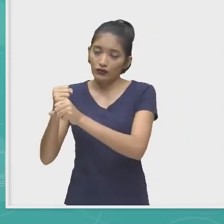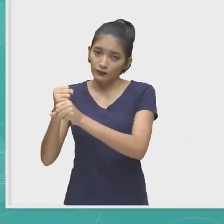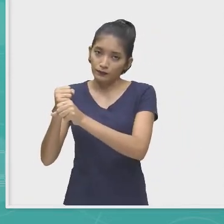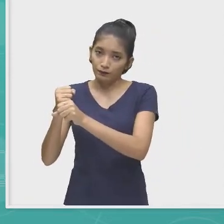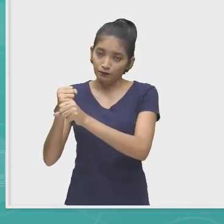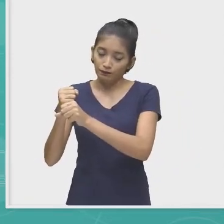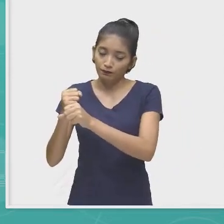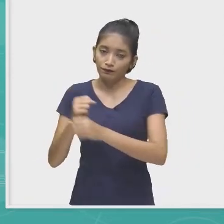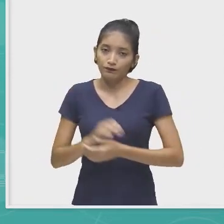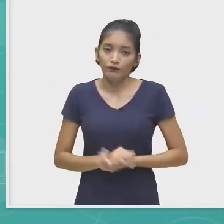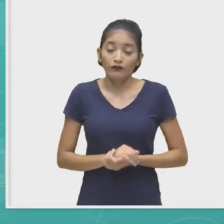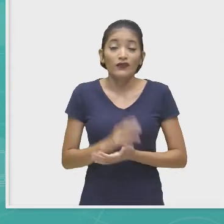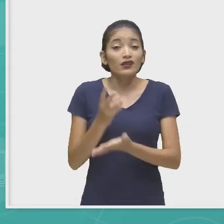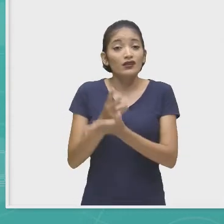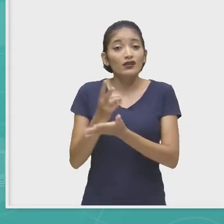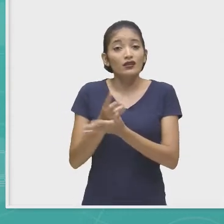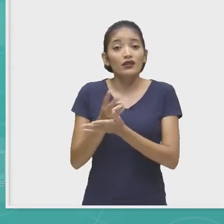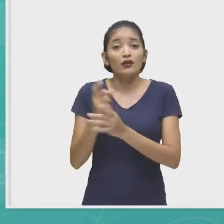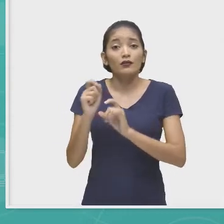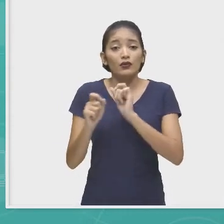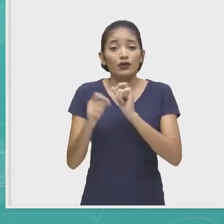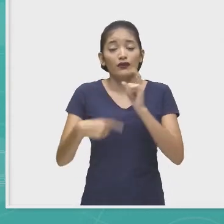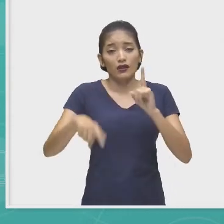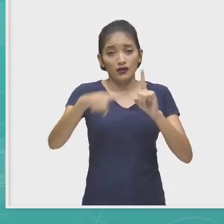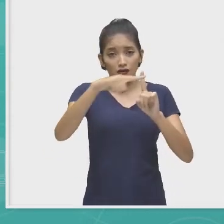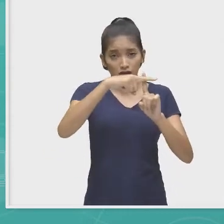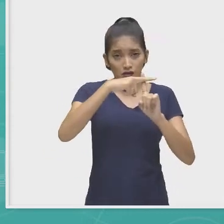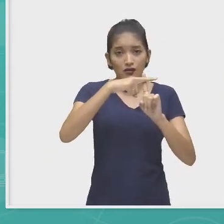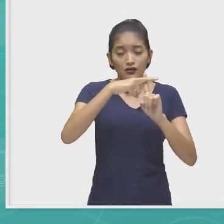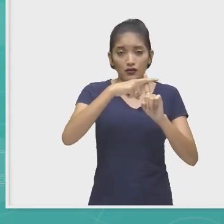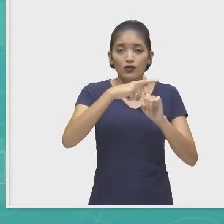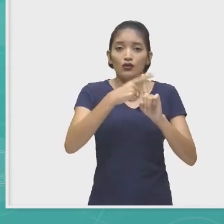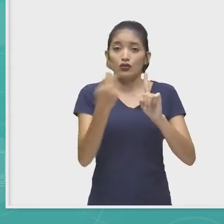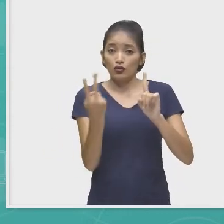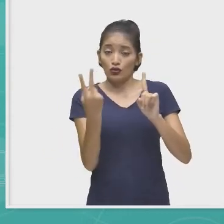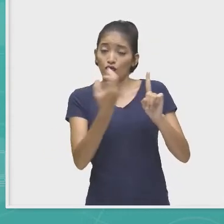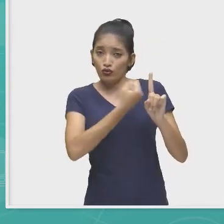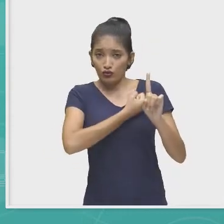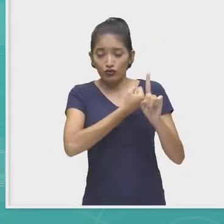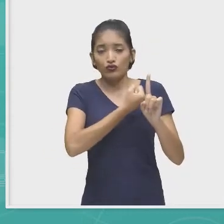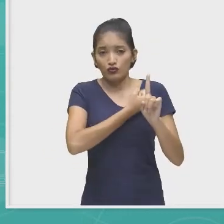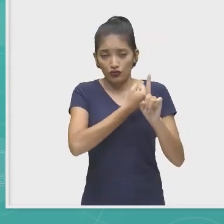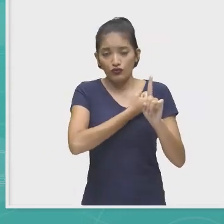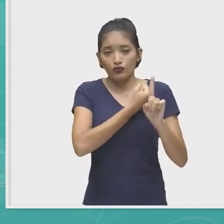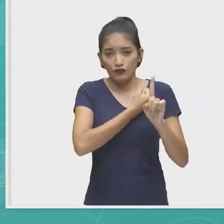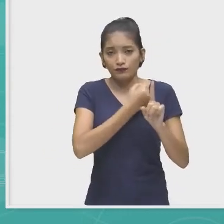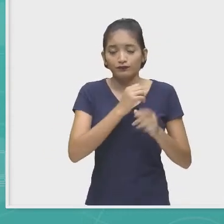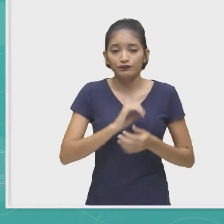subtraindo, toda vez que eu efetuo a adição desses dois elementos,